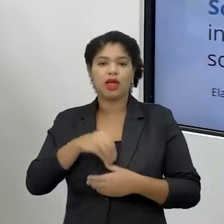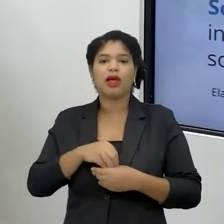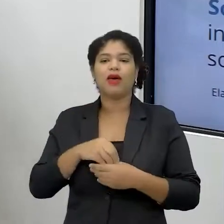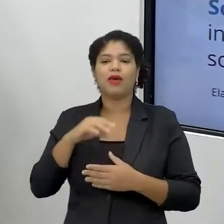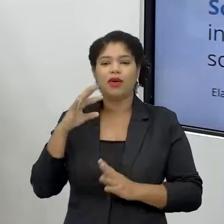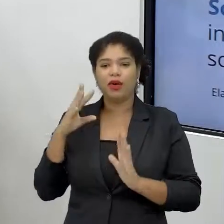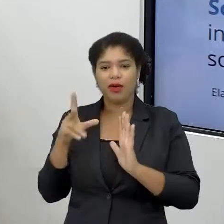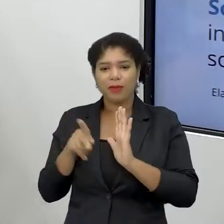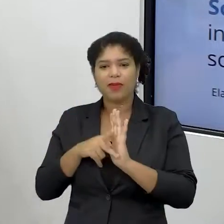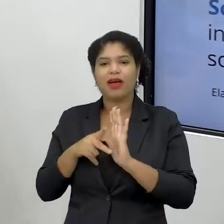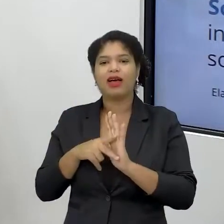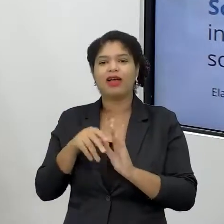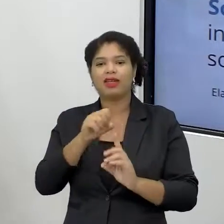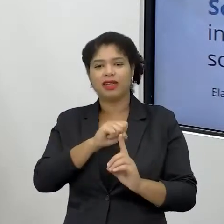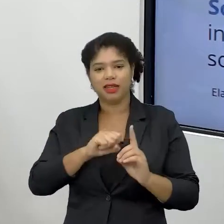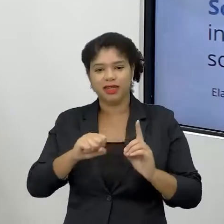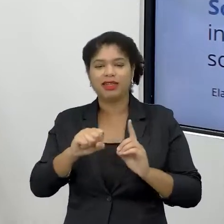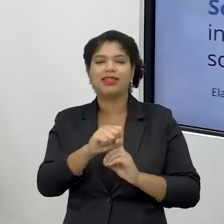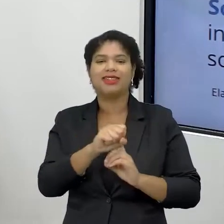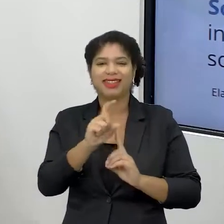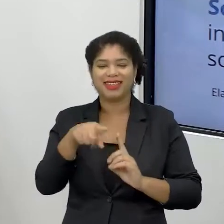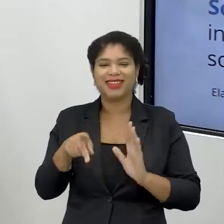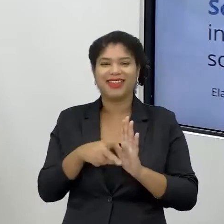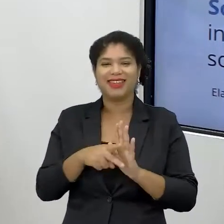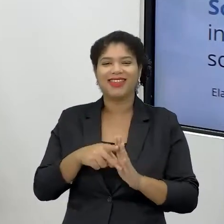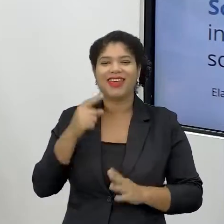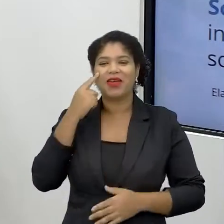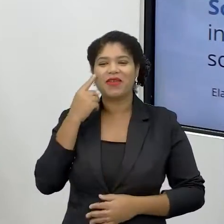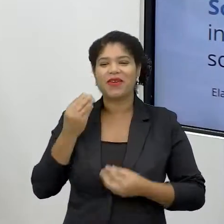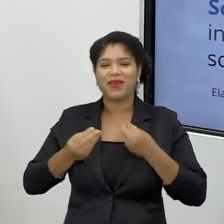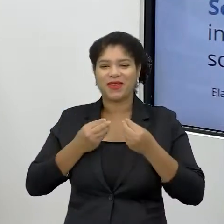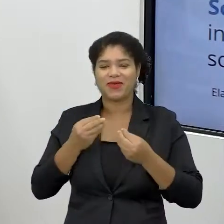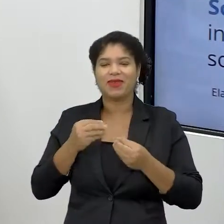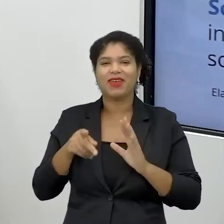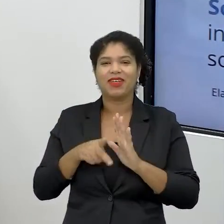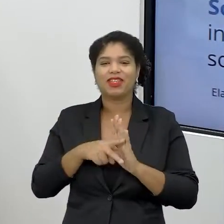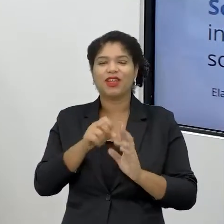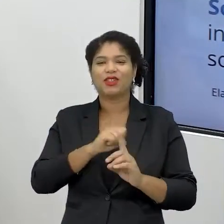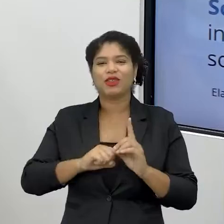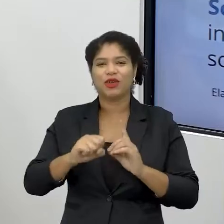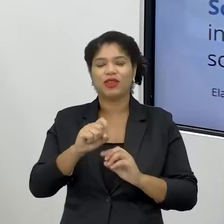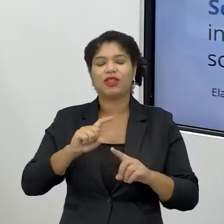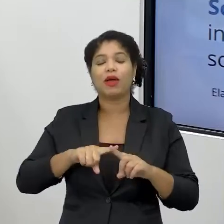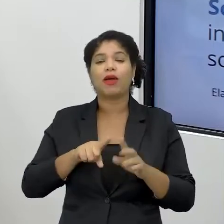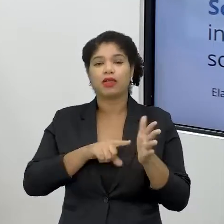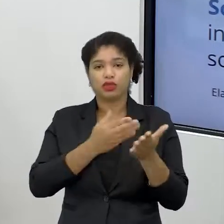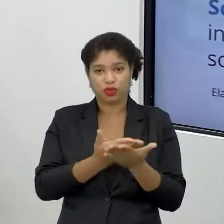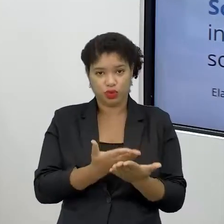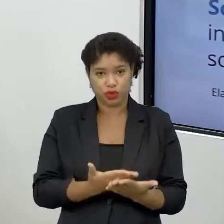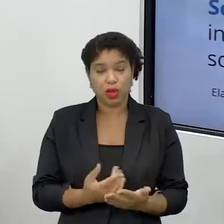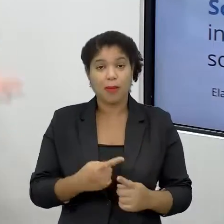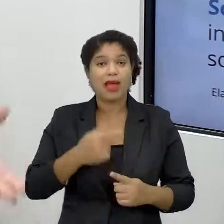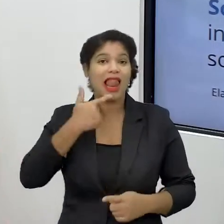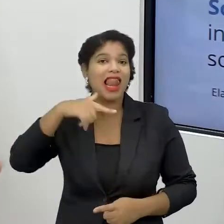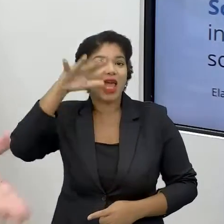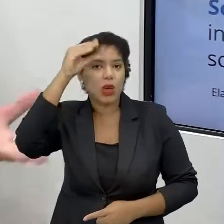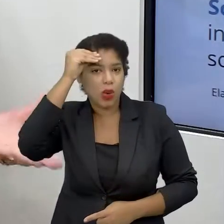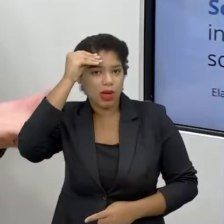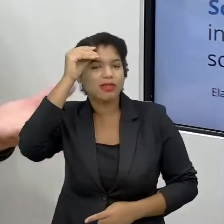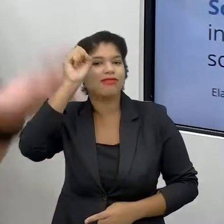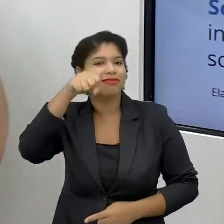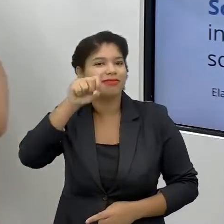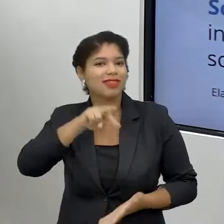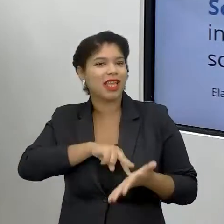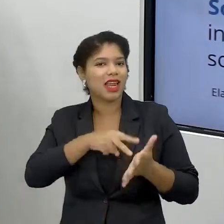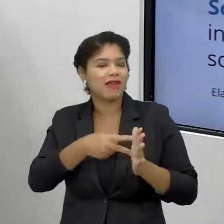a sociedade. Certo. A gente falou da antropologia e da sociologia com eles, mas eu também acho legal porque as linguagens também são uma